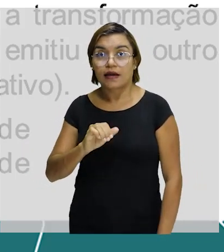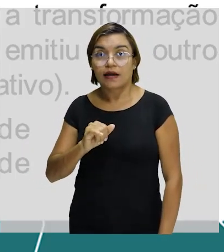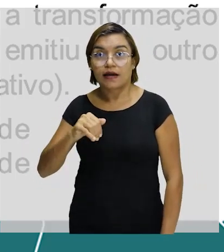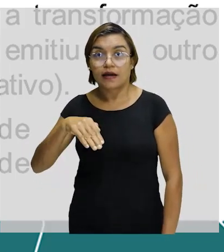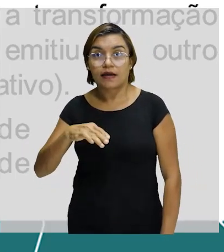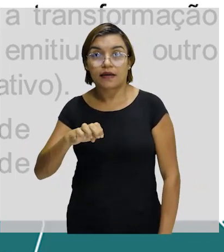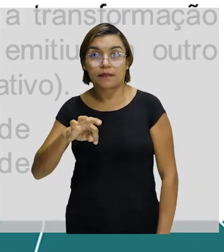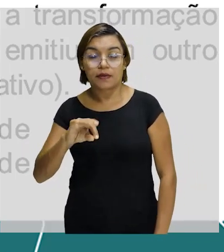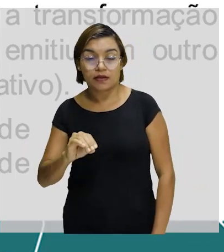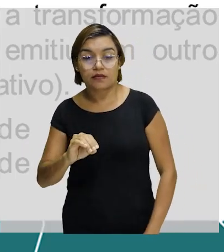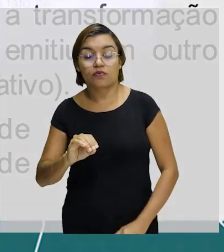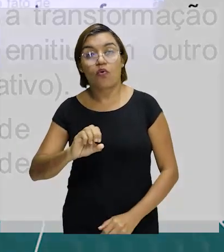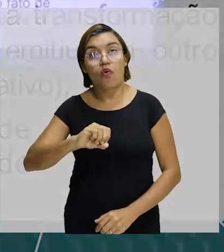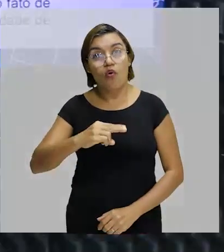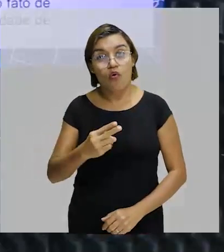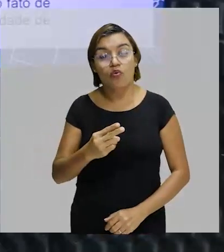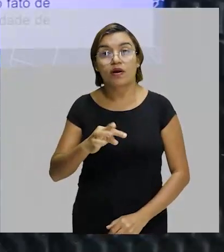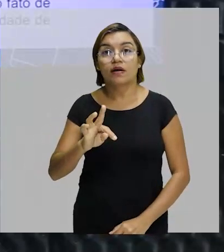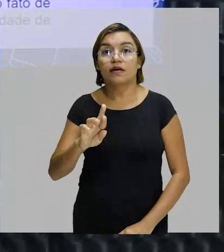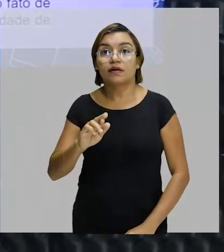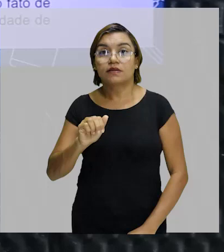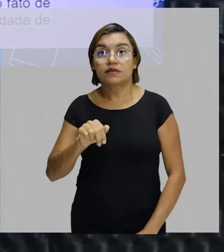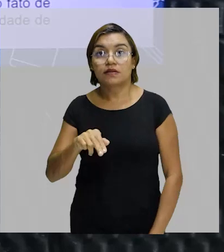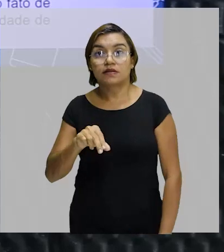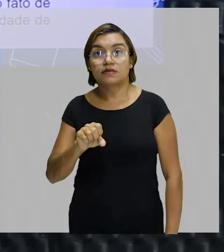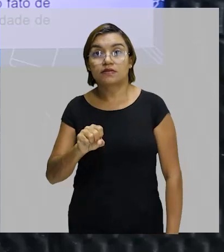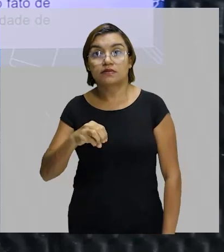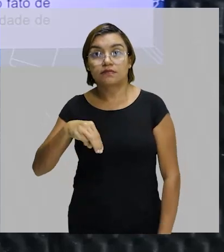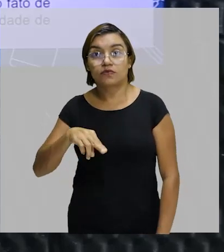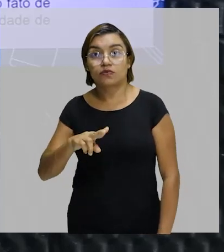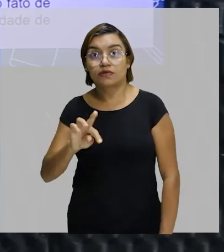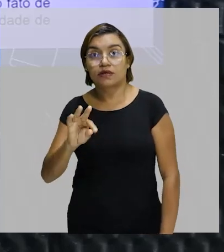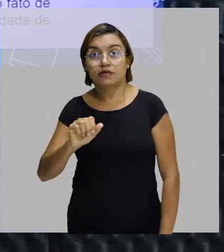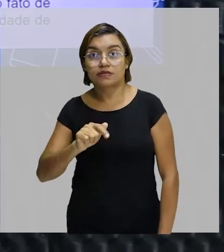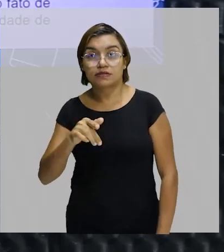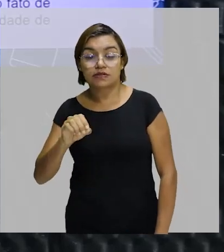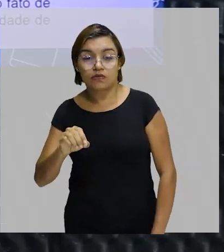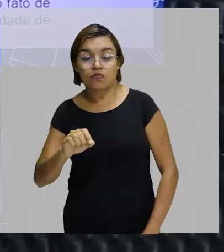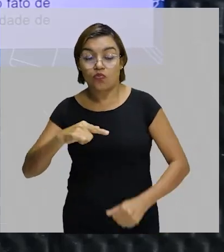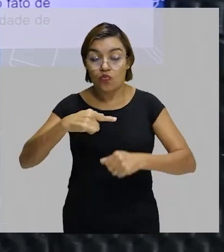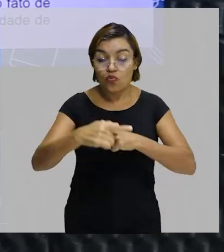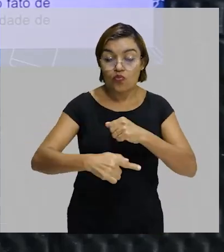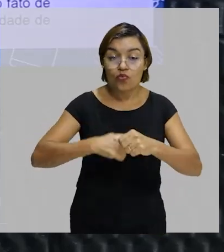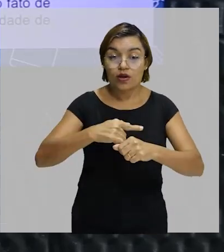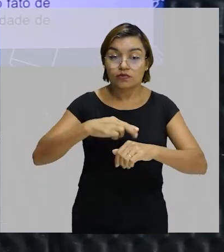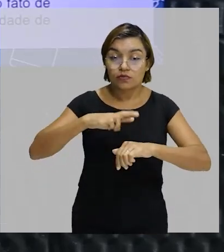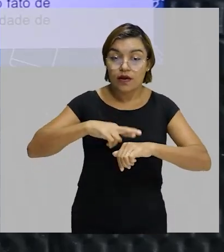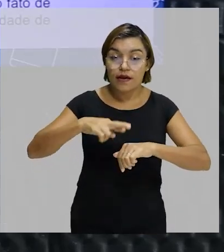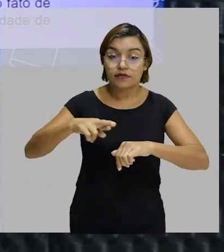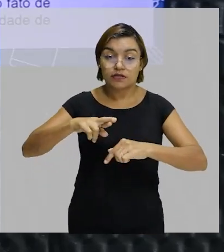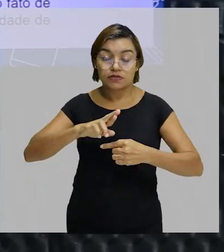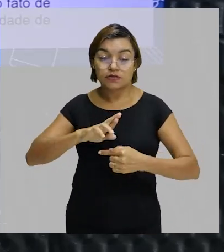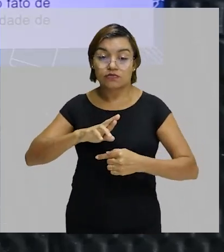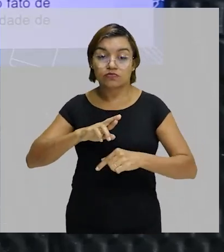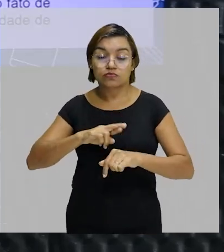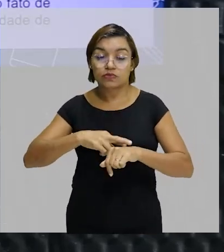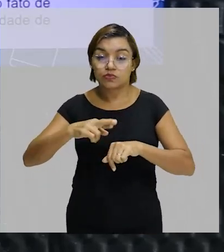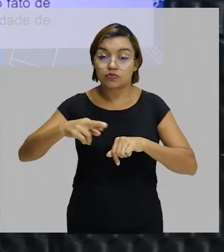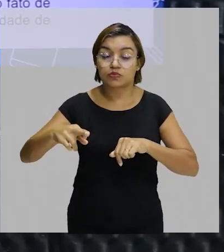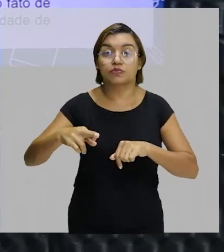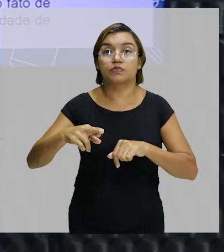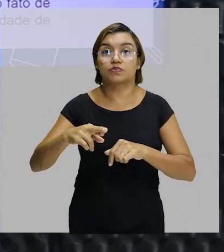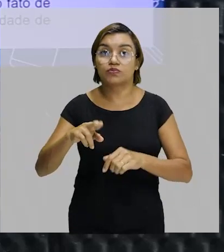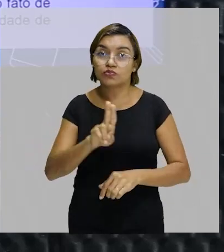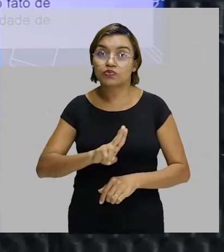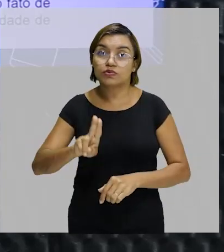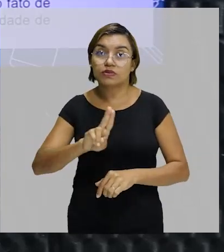ou transmutação. Quando o átomo radioativo ele emite radiação, partículas ou